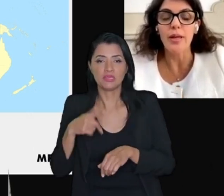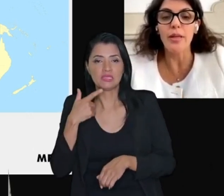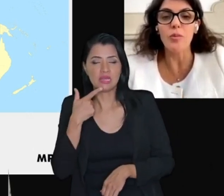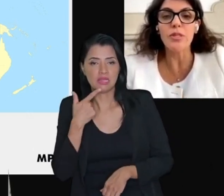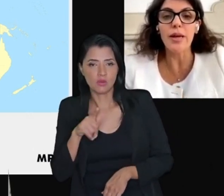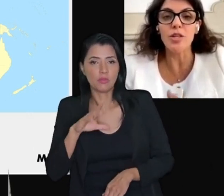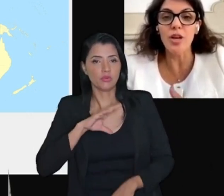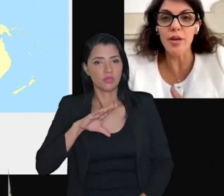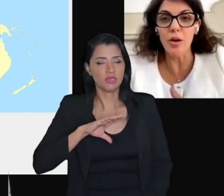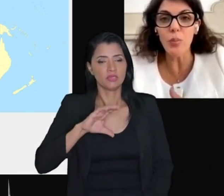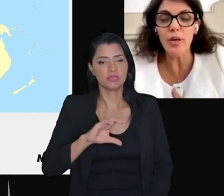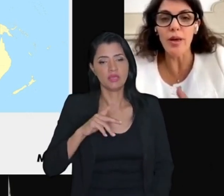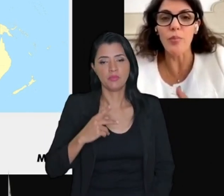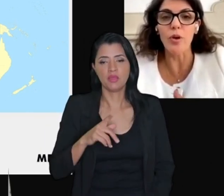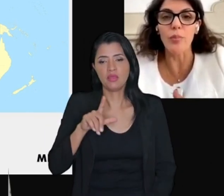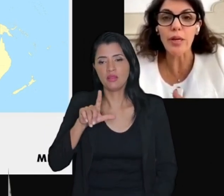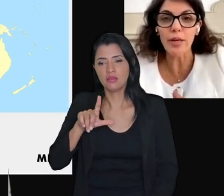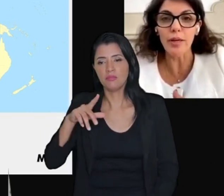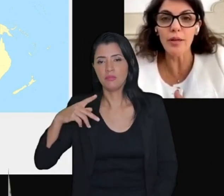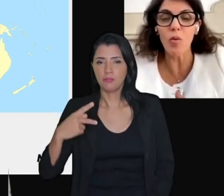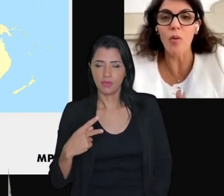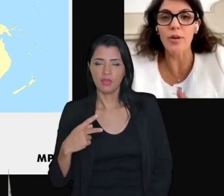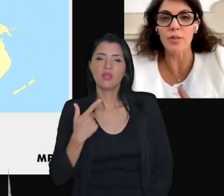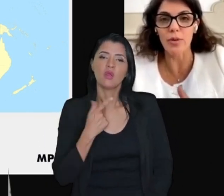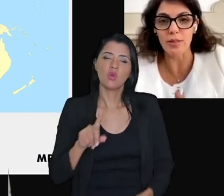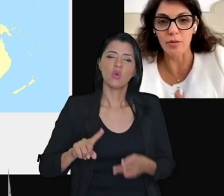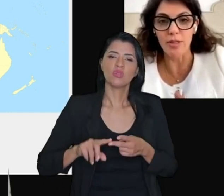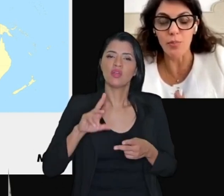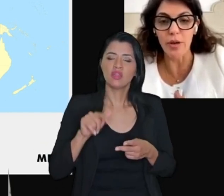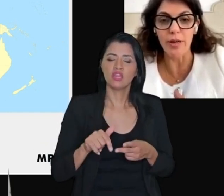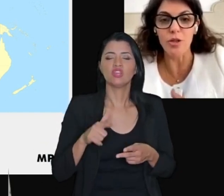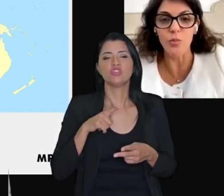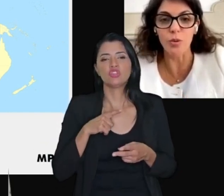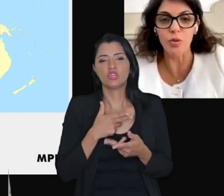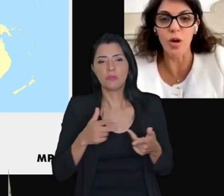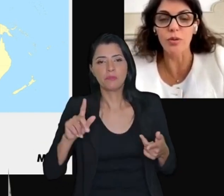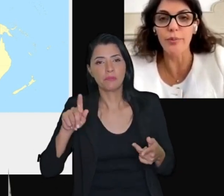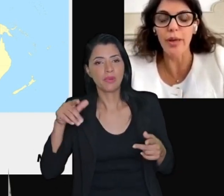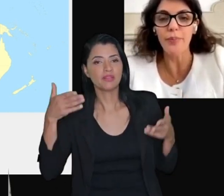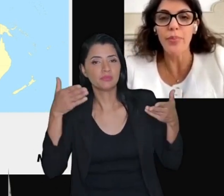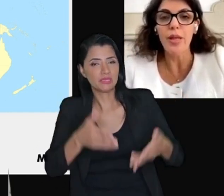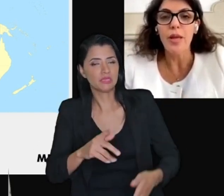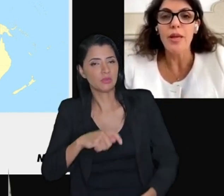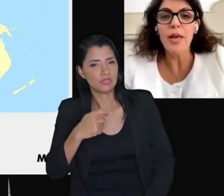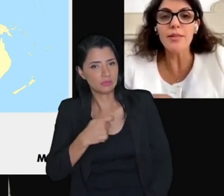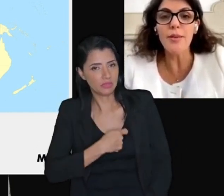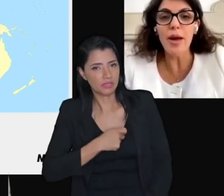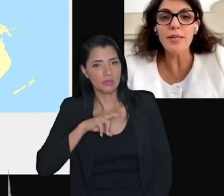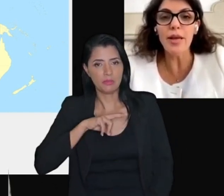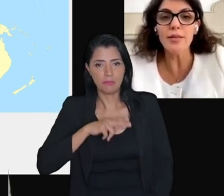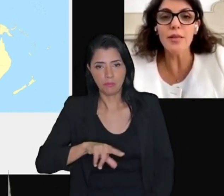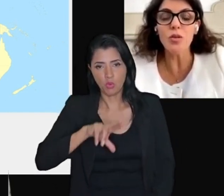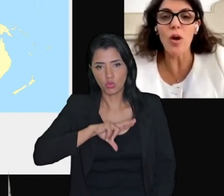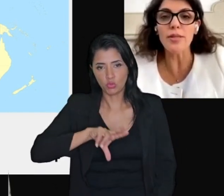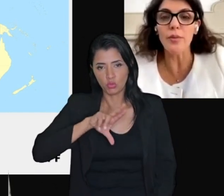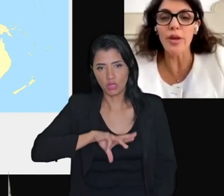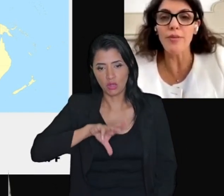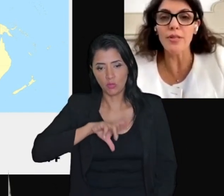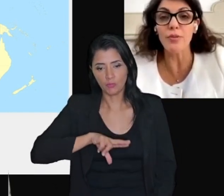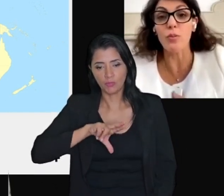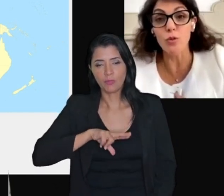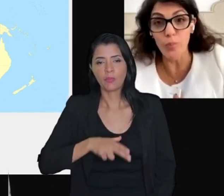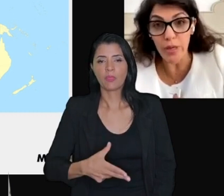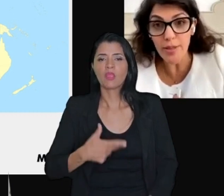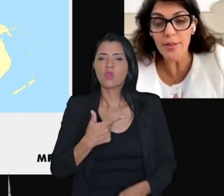CPLP. Temos a rede AIAMP, que é a ibero-americana, com a participação da Espanha e de Portugal também. E as demais redes das quais